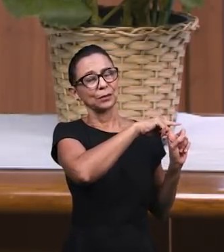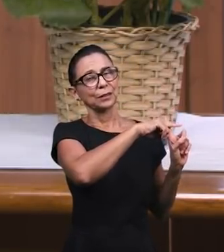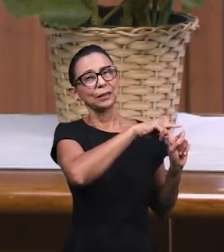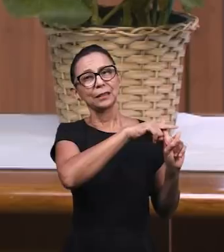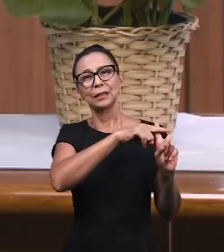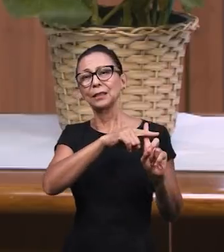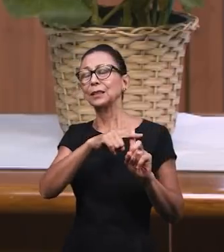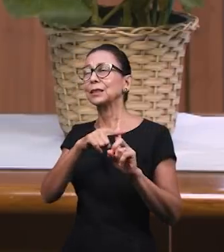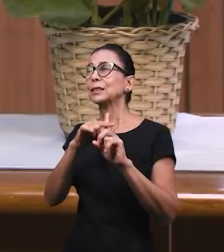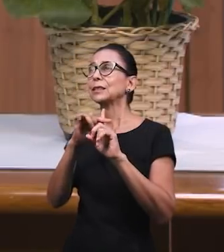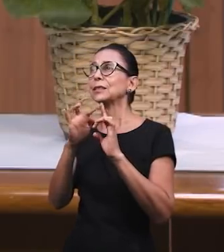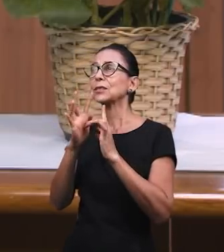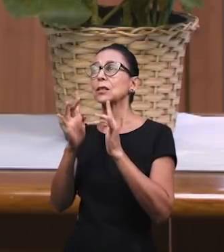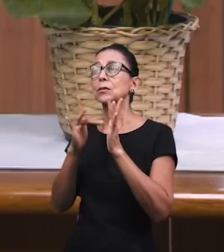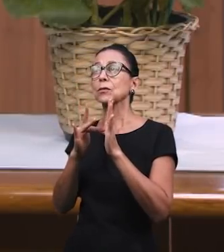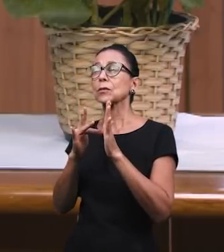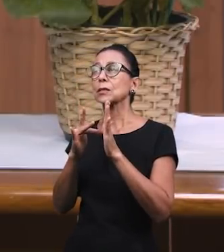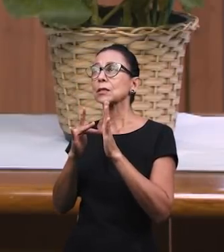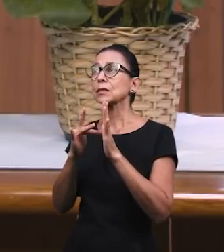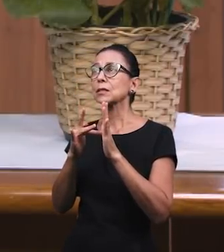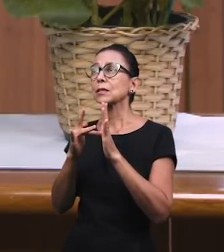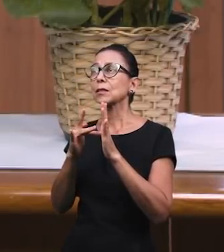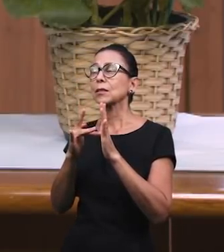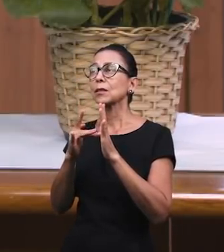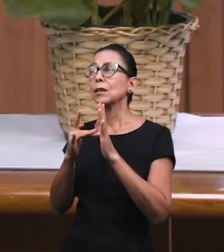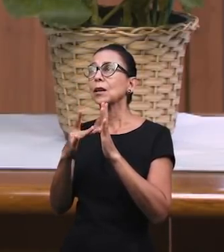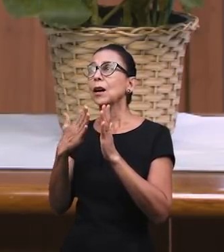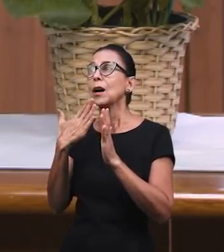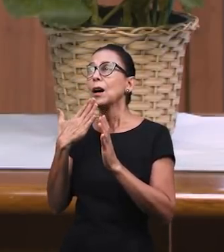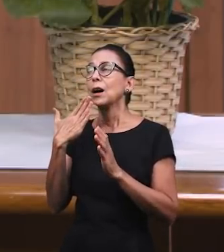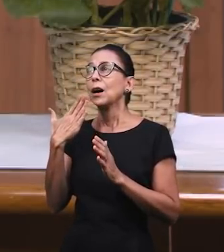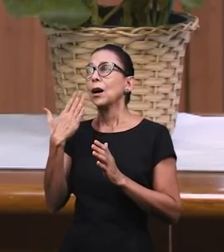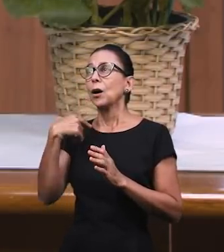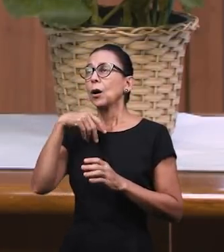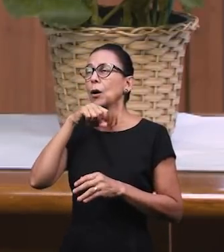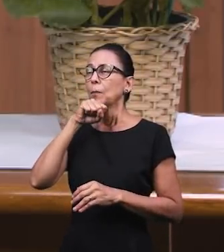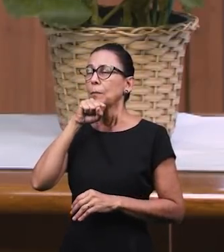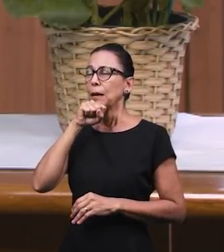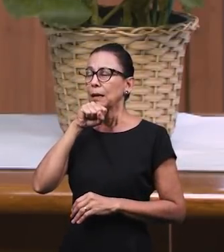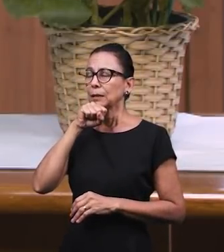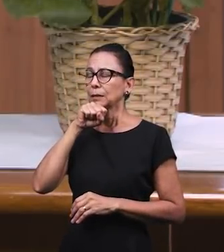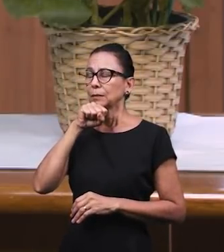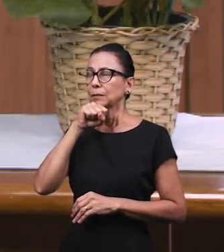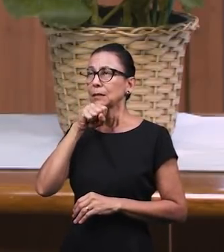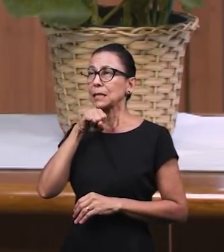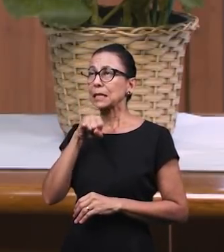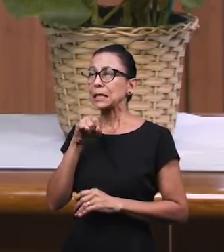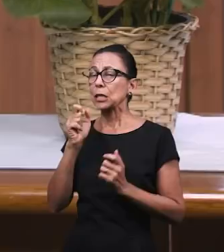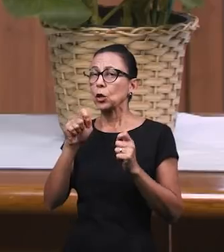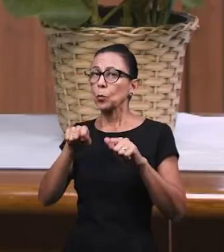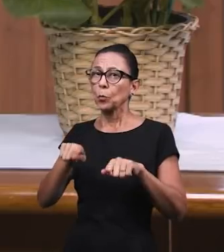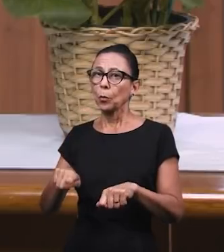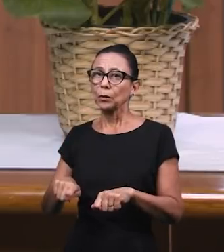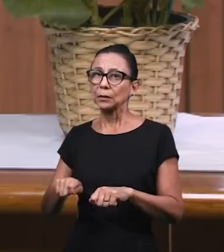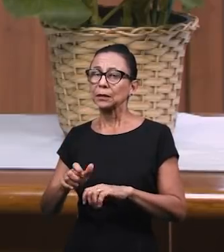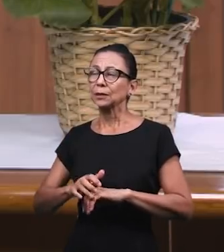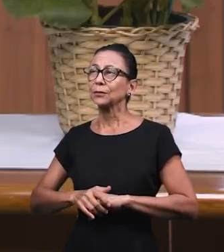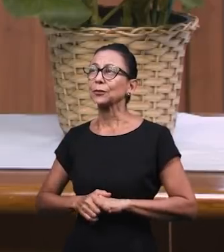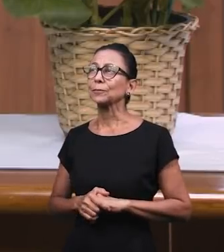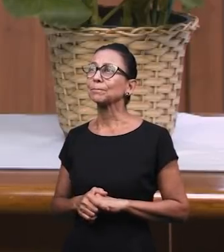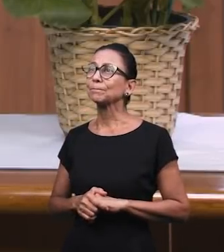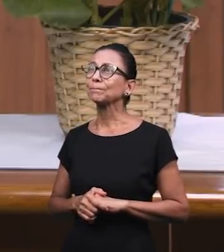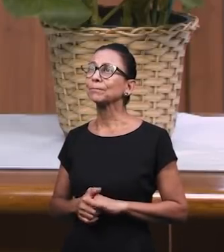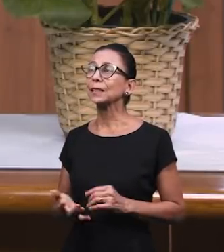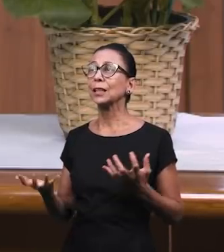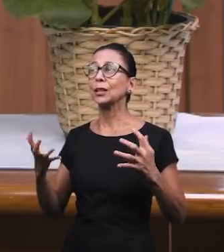Pai: Pai, se possível, passa de mim esse cálice, mas seja feita a tua vontade. Meus irmãos, o